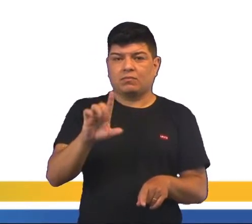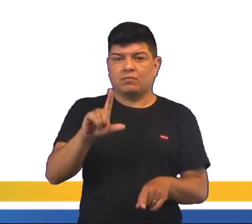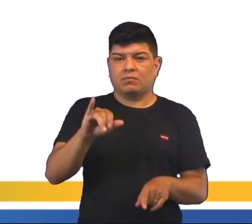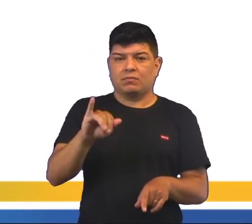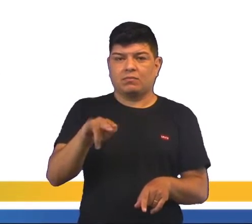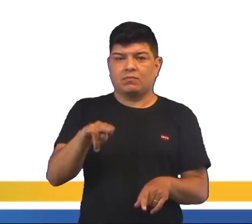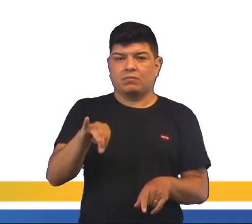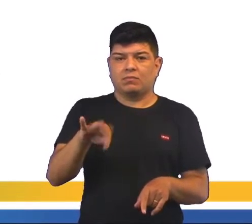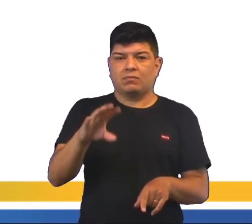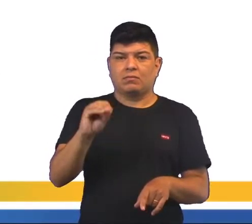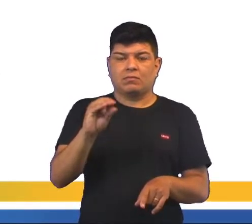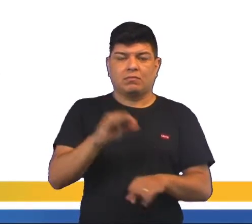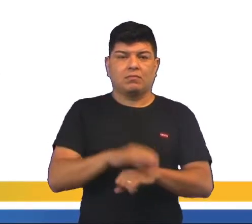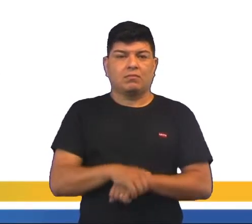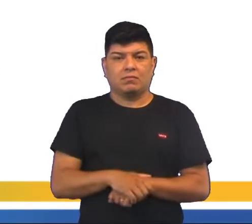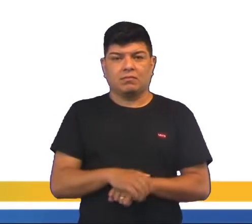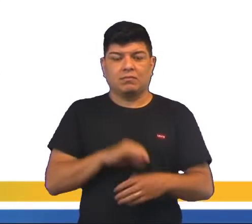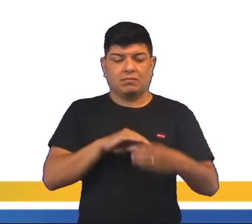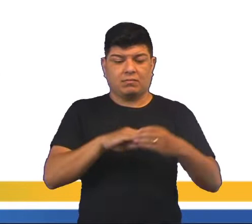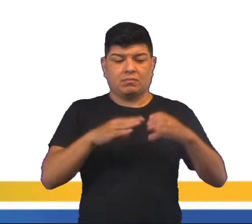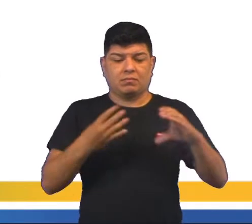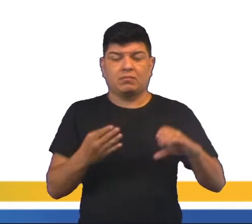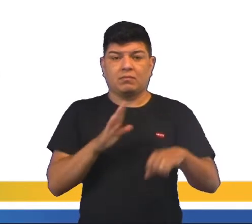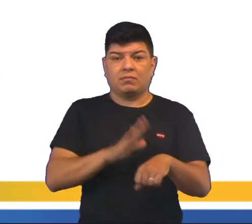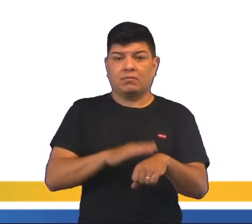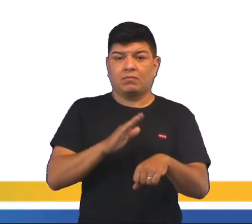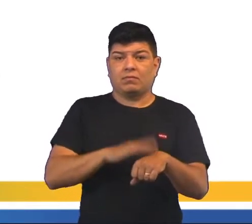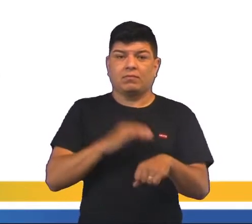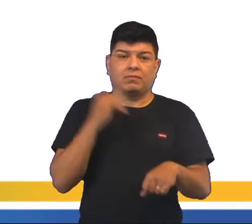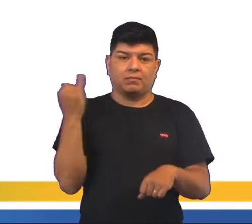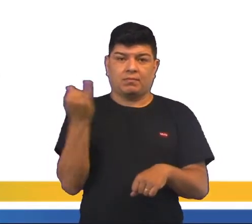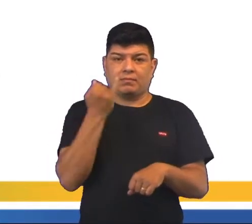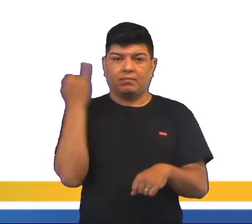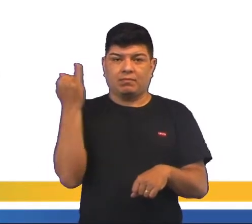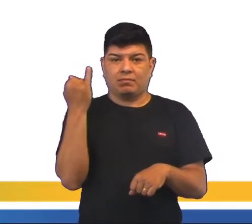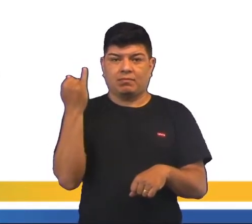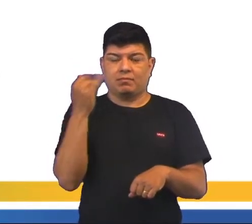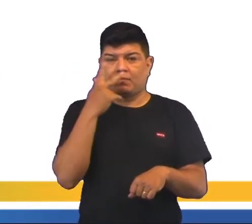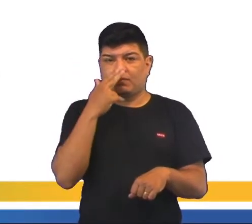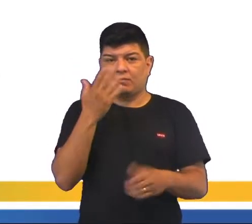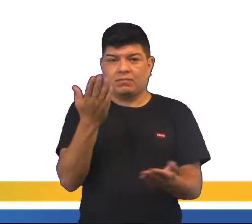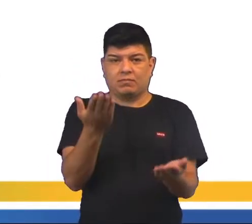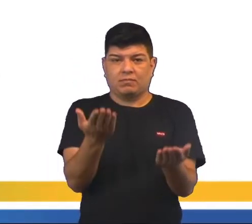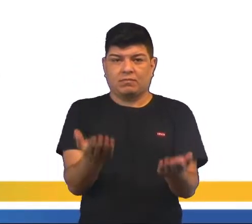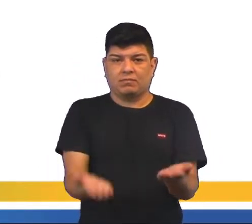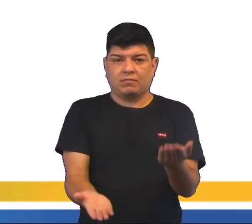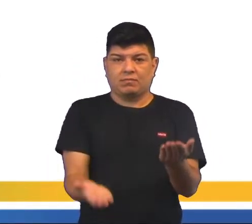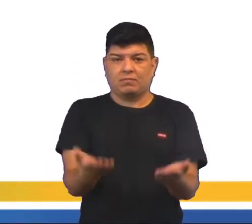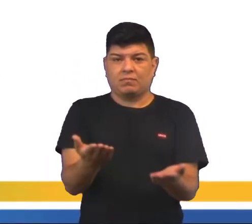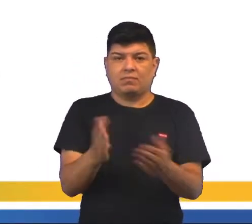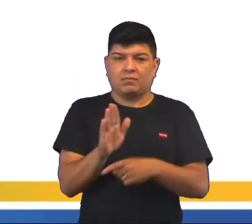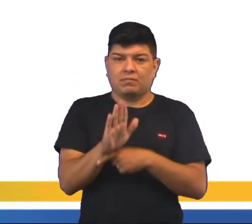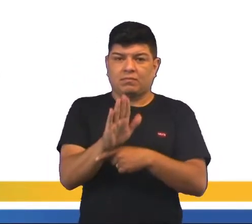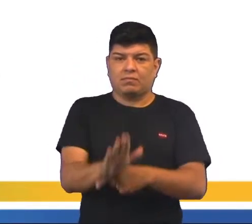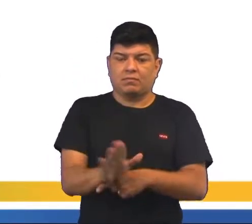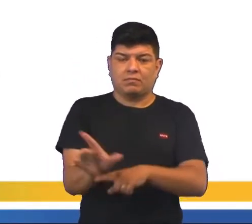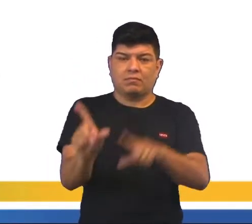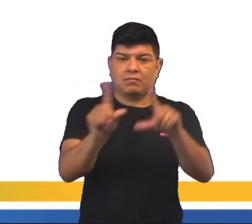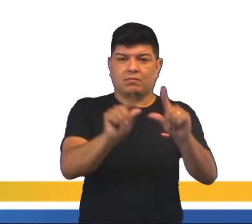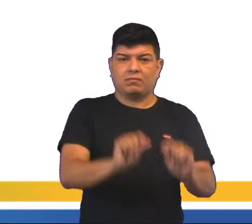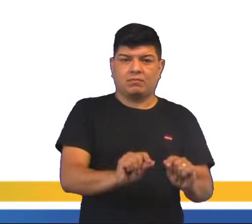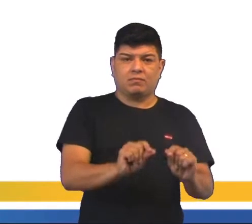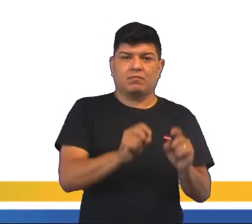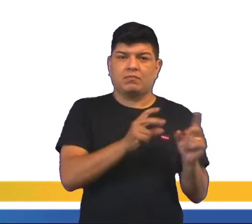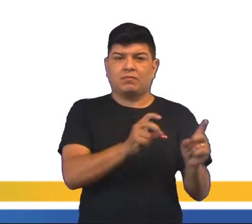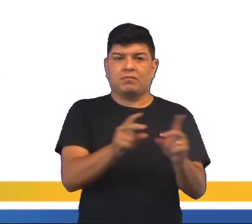bulionismo. A característica mais marcante do mercantilismo, a balança comercial favorável, reduzindo as